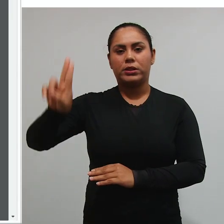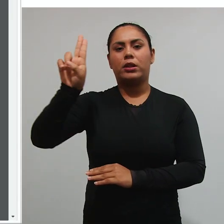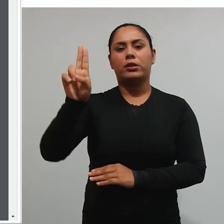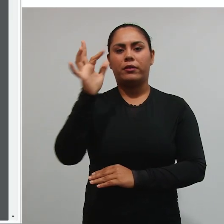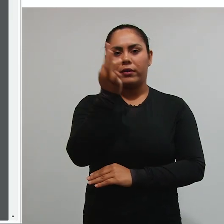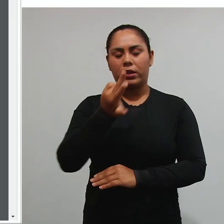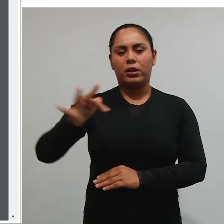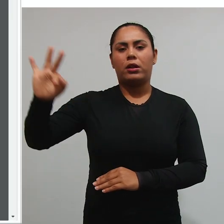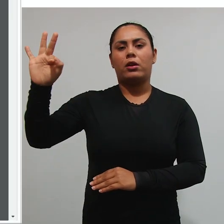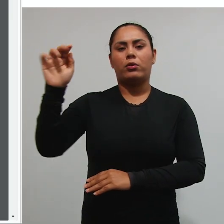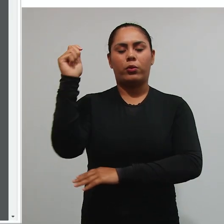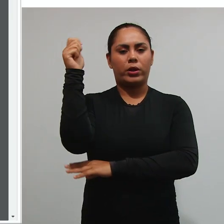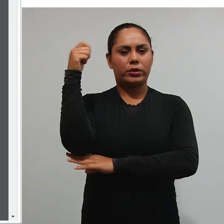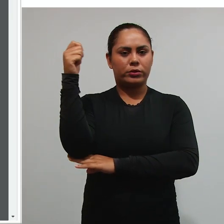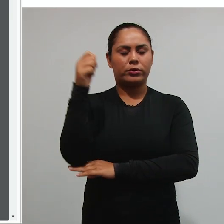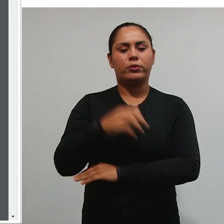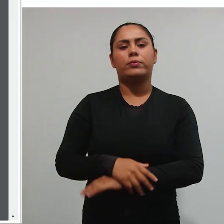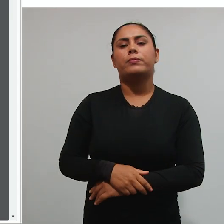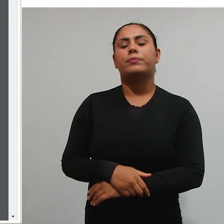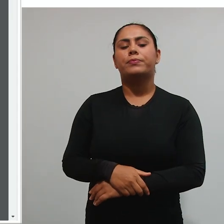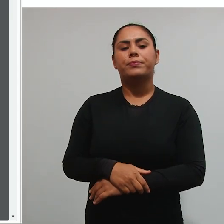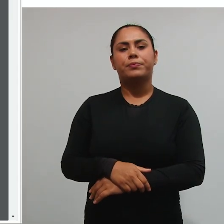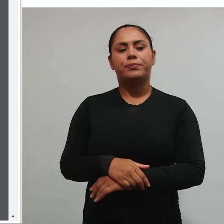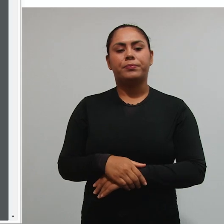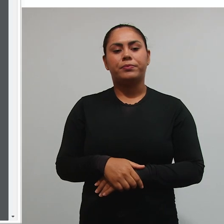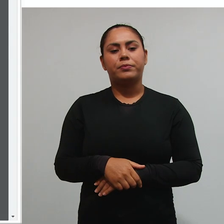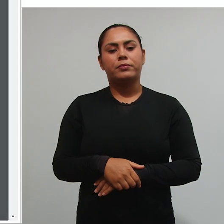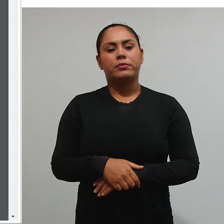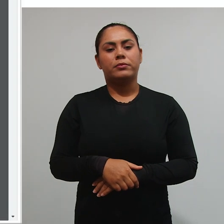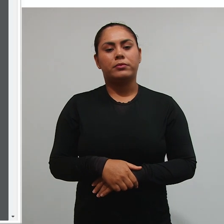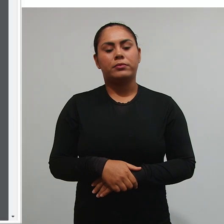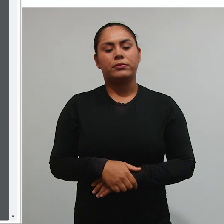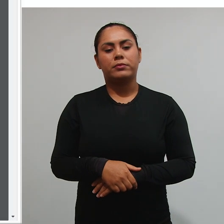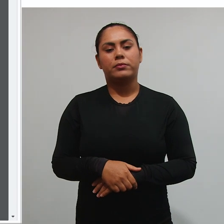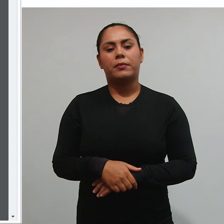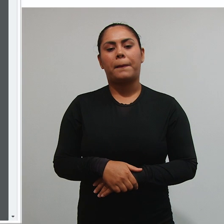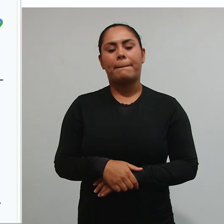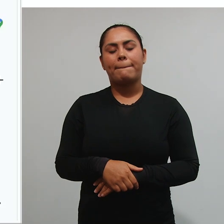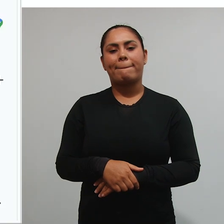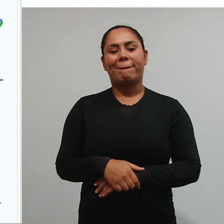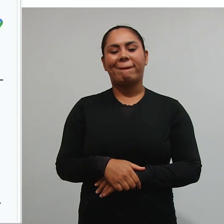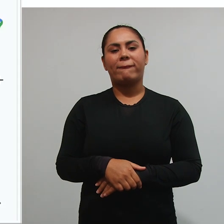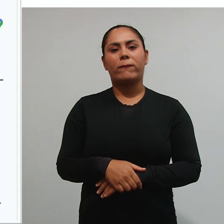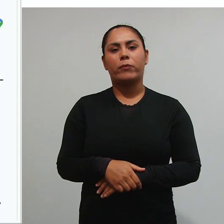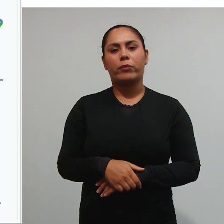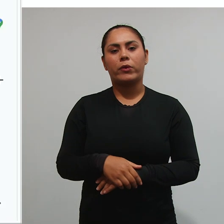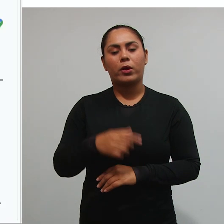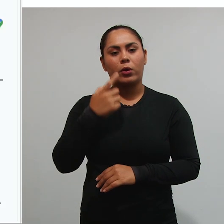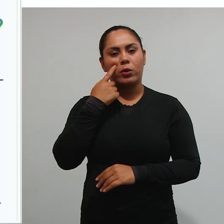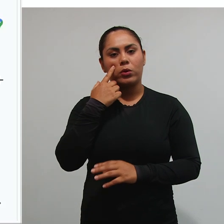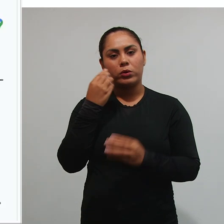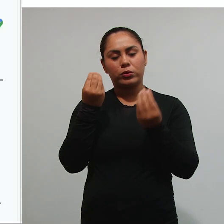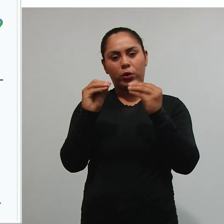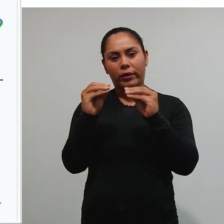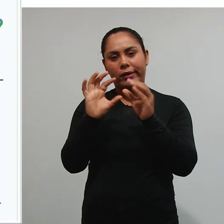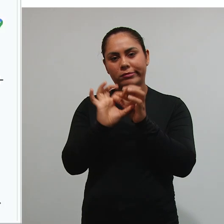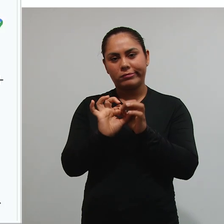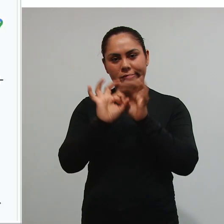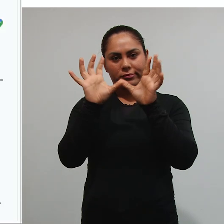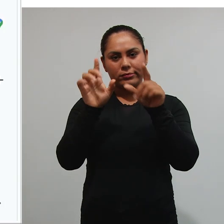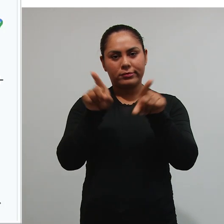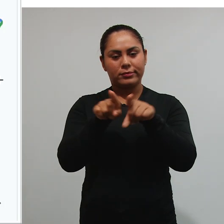Rio Grande do Sul. Tá? Então, vou levar aqui. Vou colocar ali